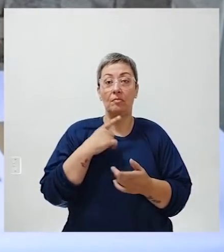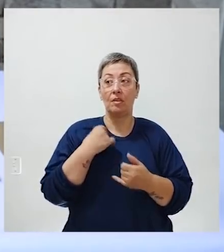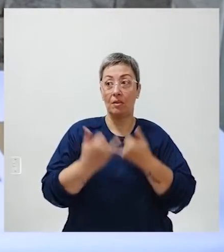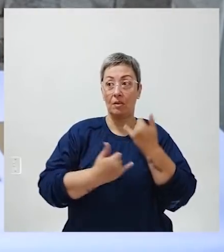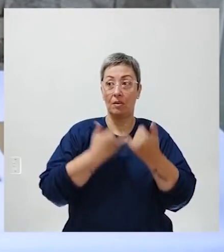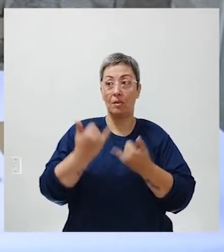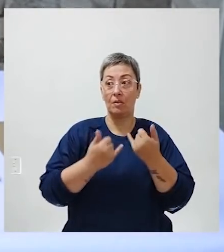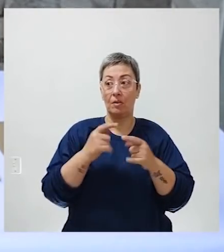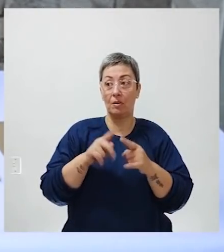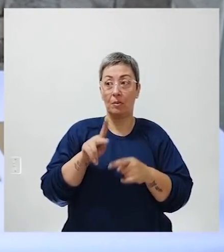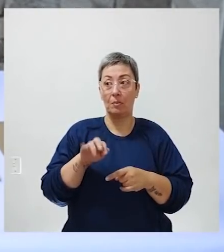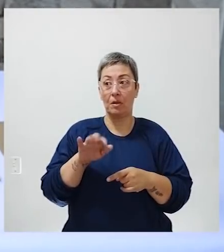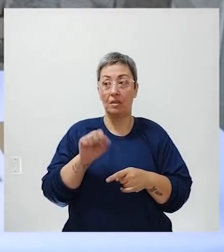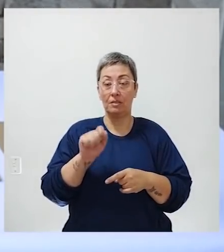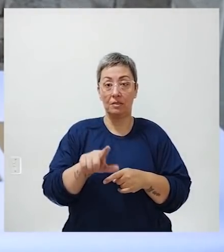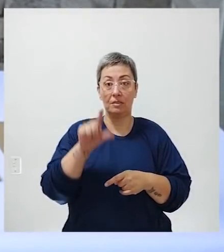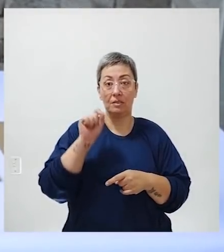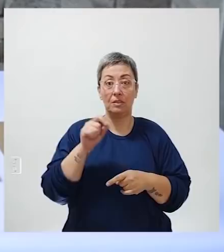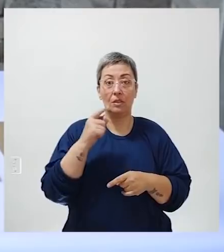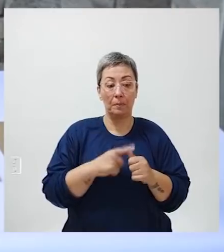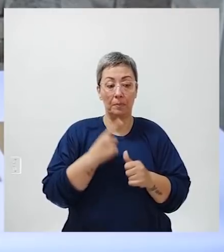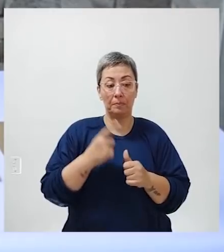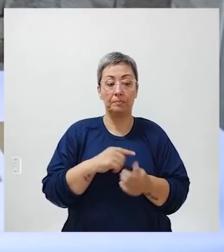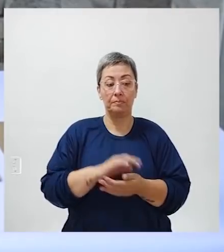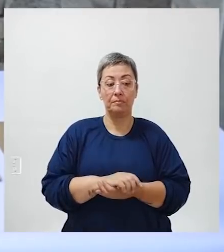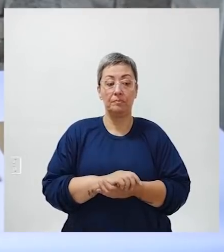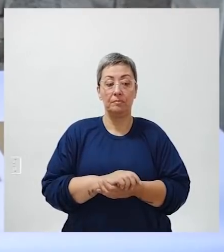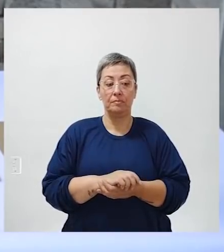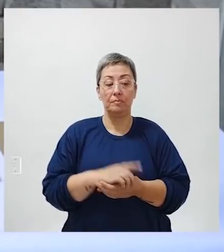E vamos brincar com a parlenda de escolha. A primeira: